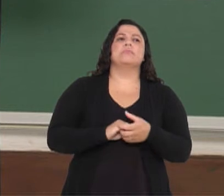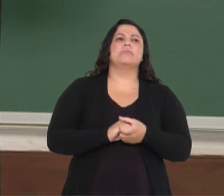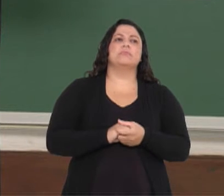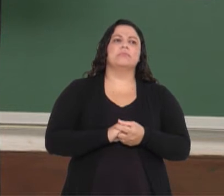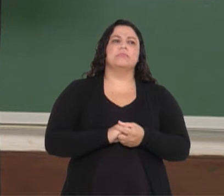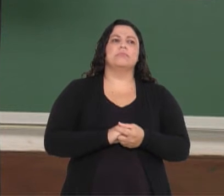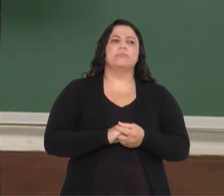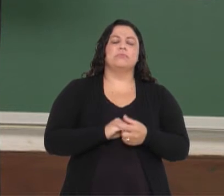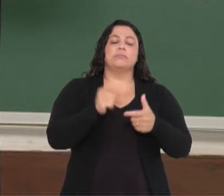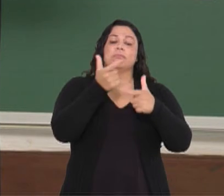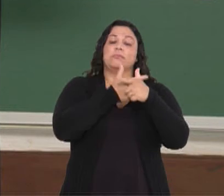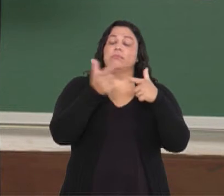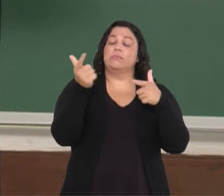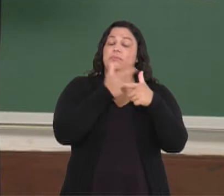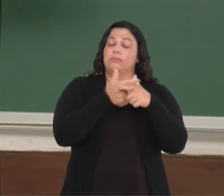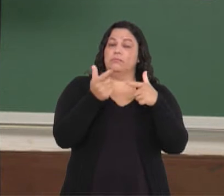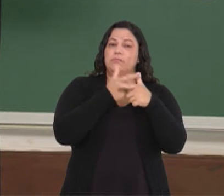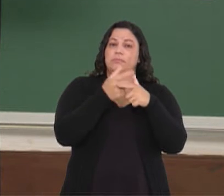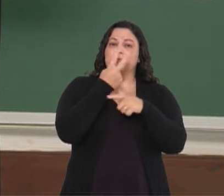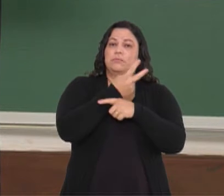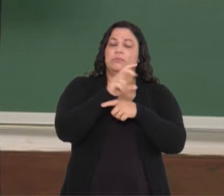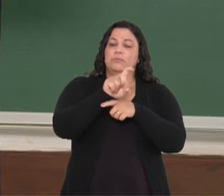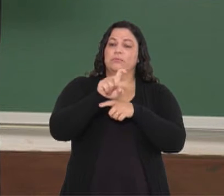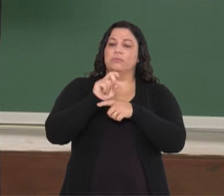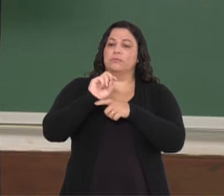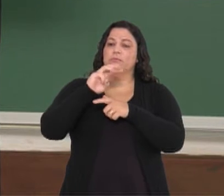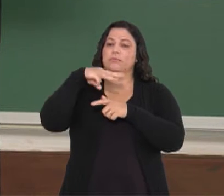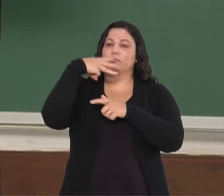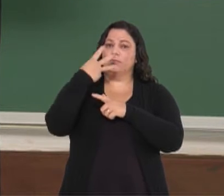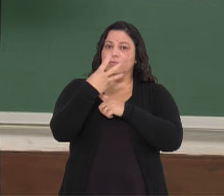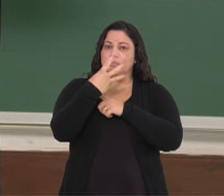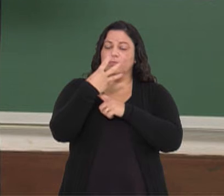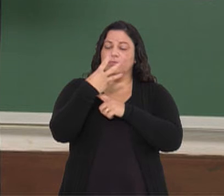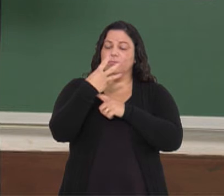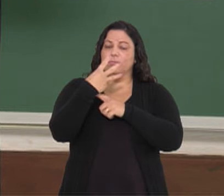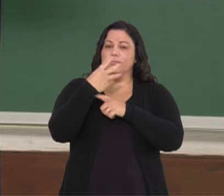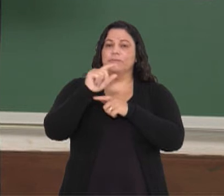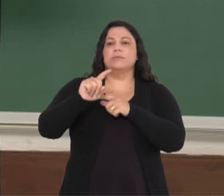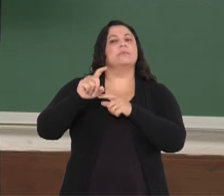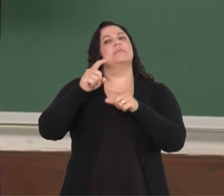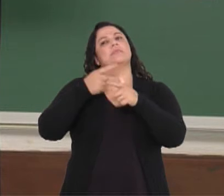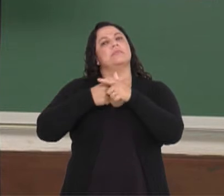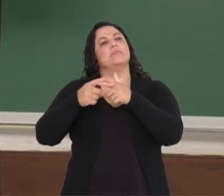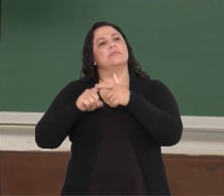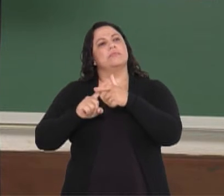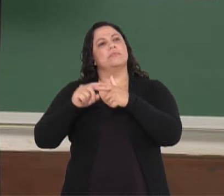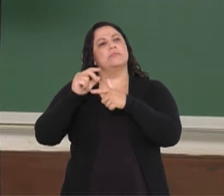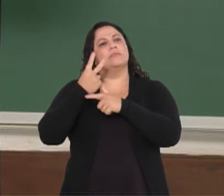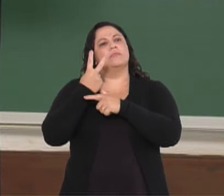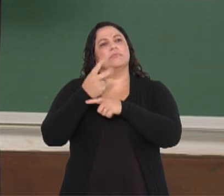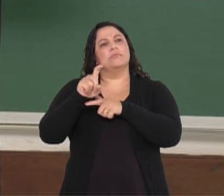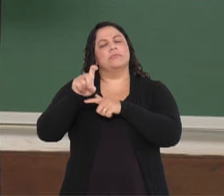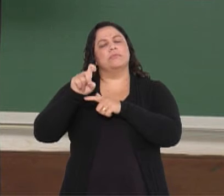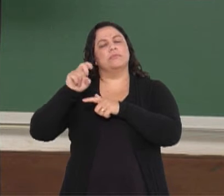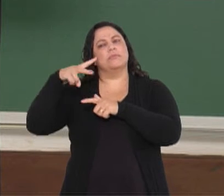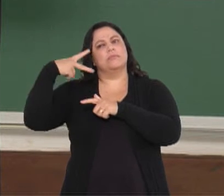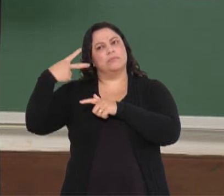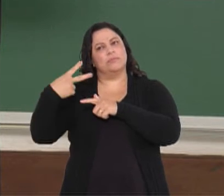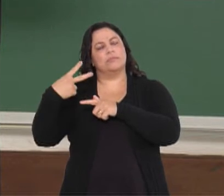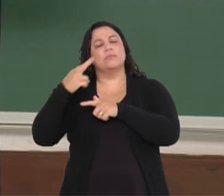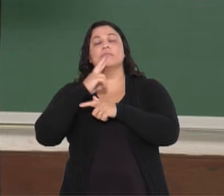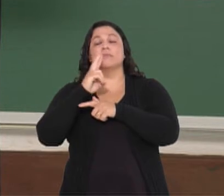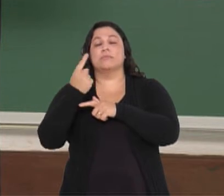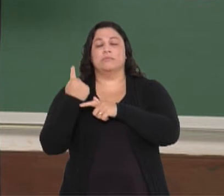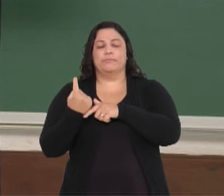termo. 2x³ dividido por 2x² dá 1x. 2 por 2, 1. x³ por x²,